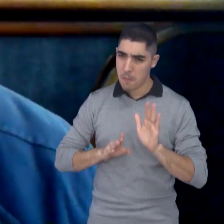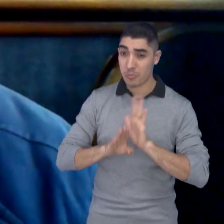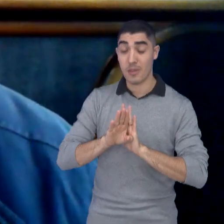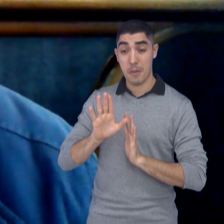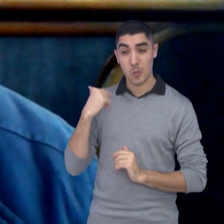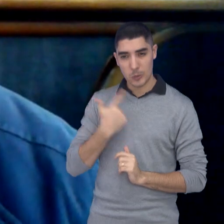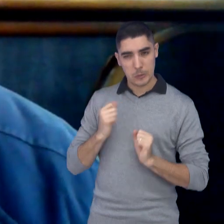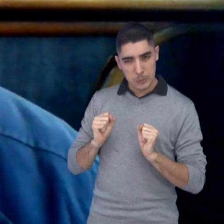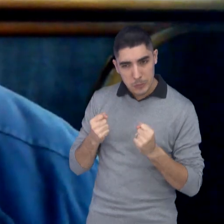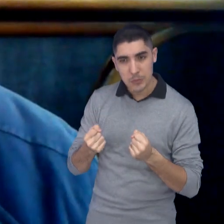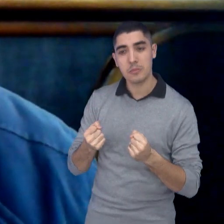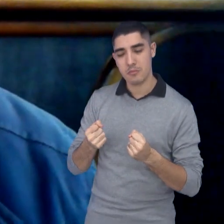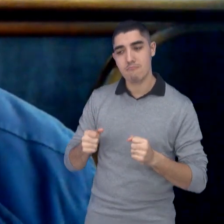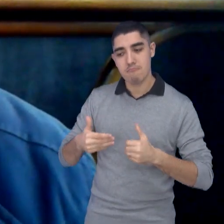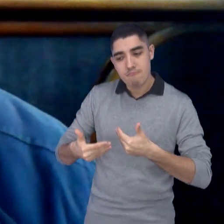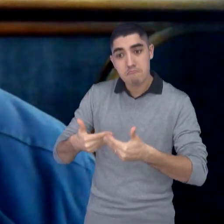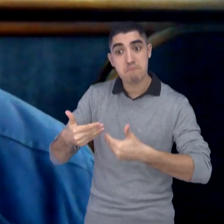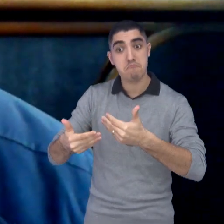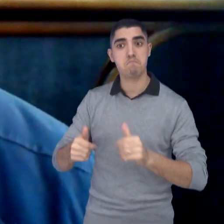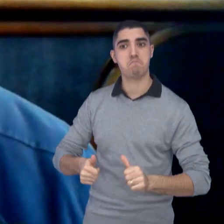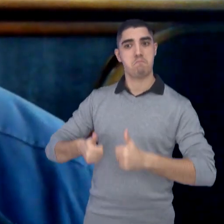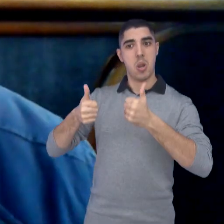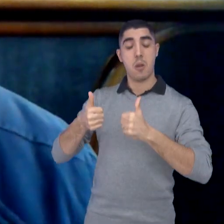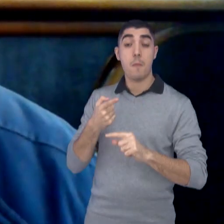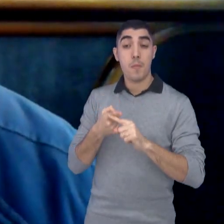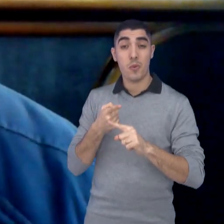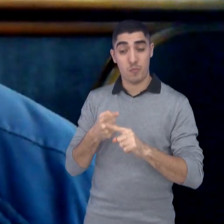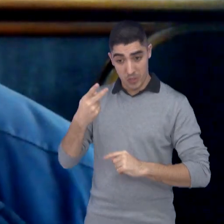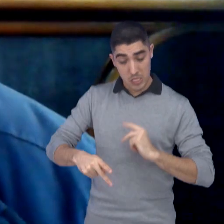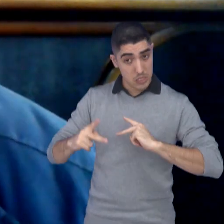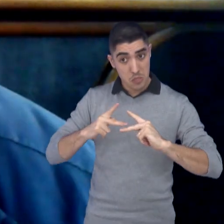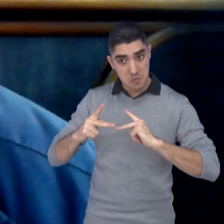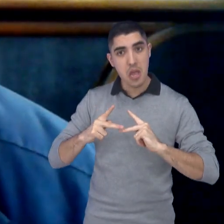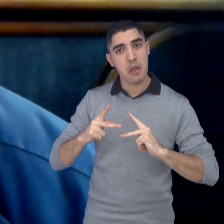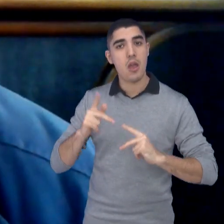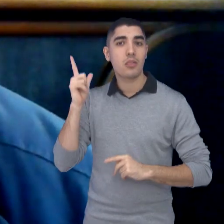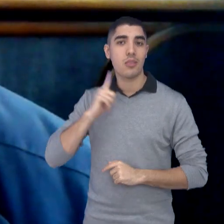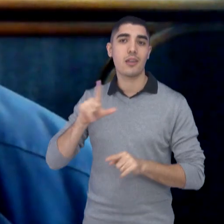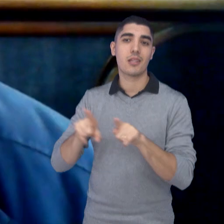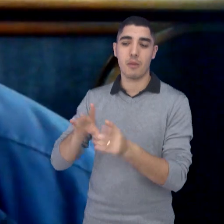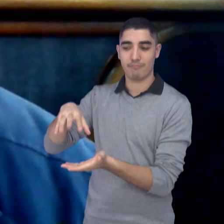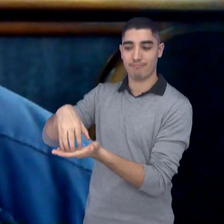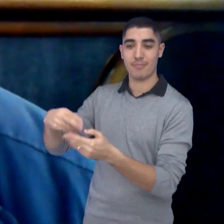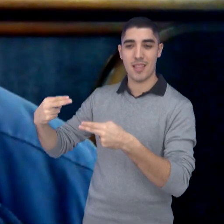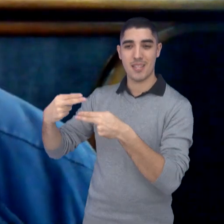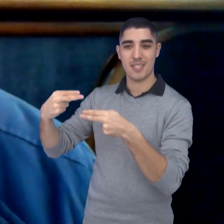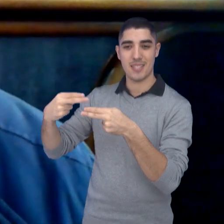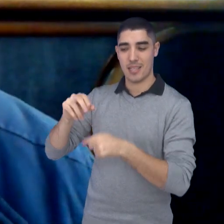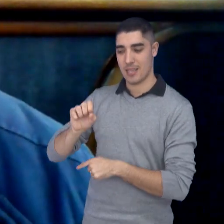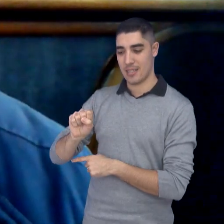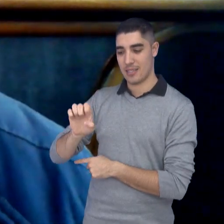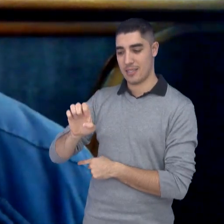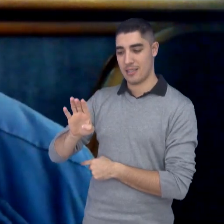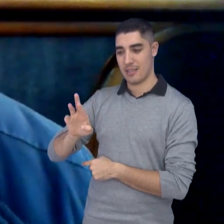Porque eu tenho a felicidade, São José tem a felicidade de encontrar o Sebrae por aqui. E depois que eu fiquei